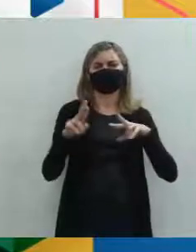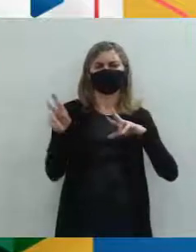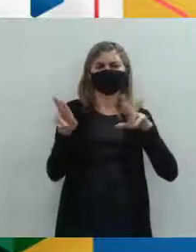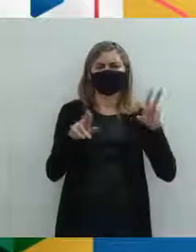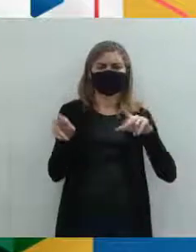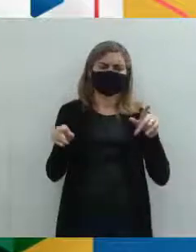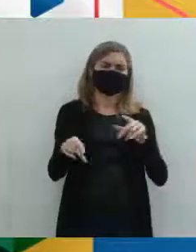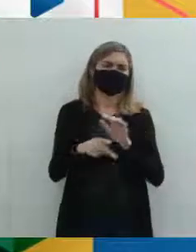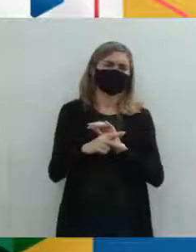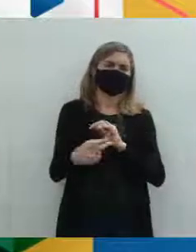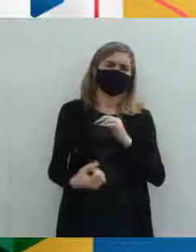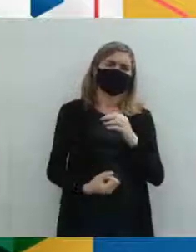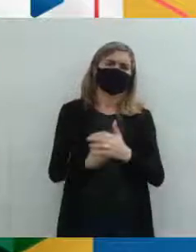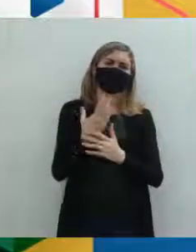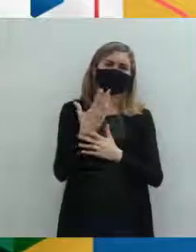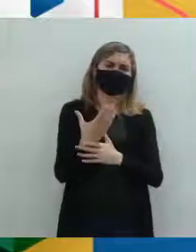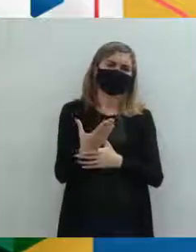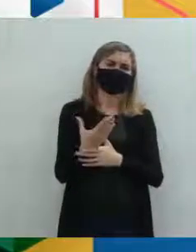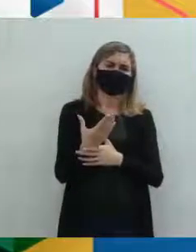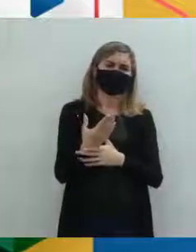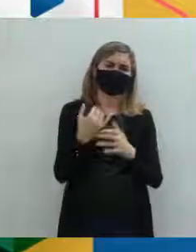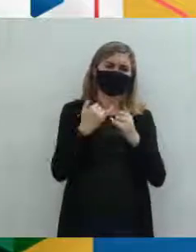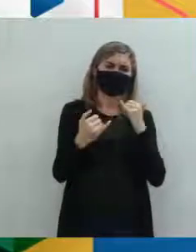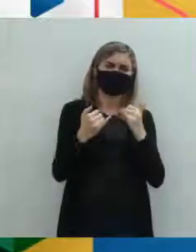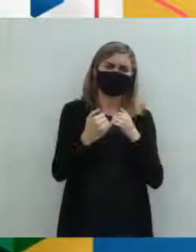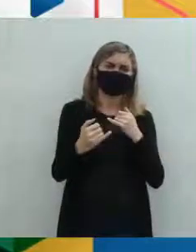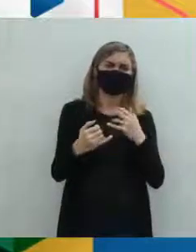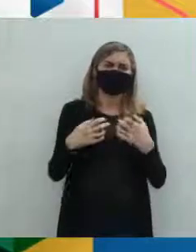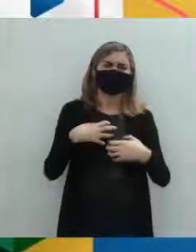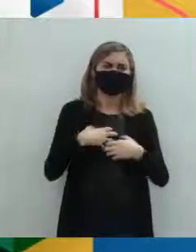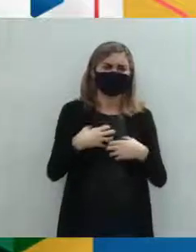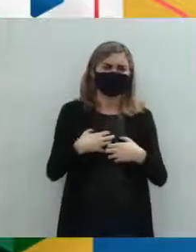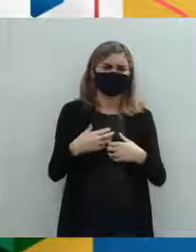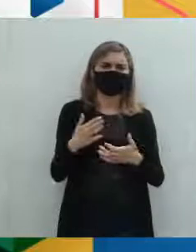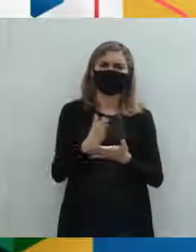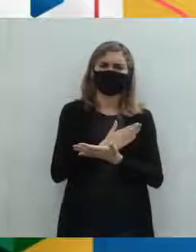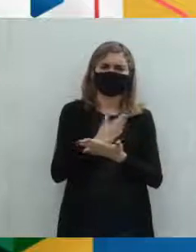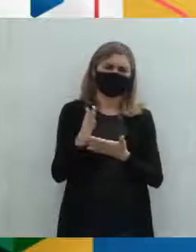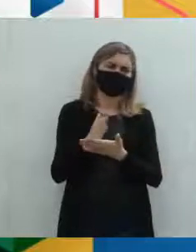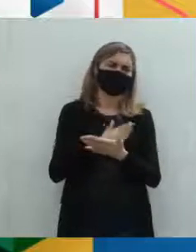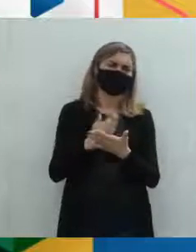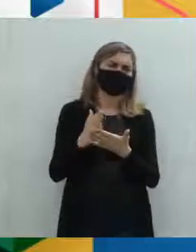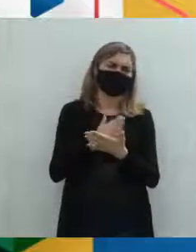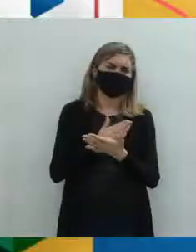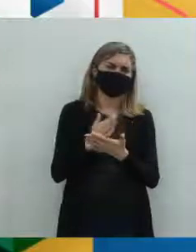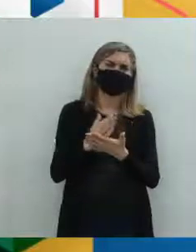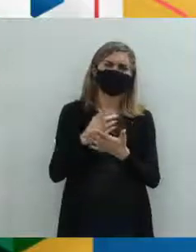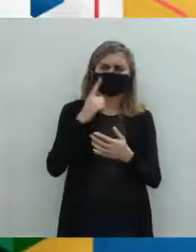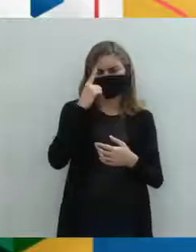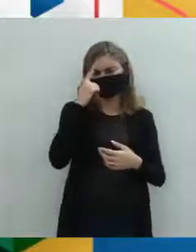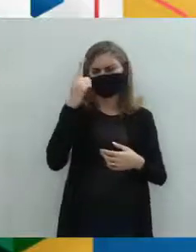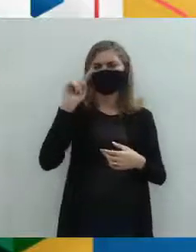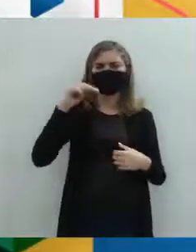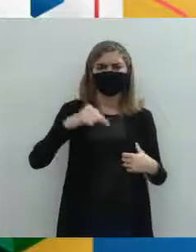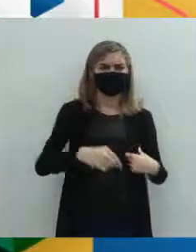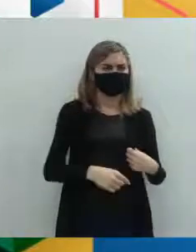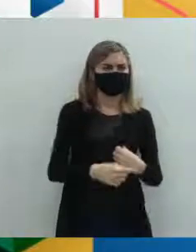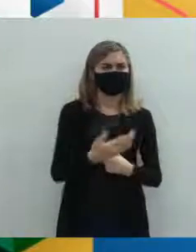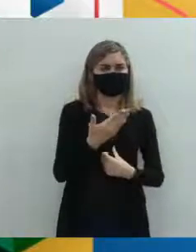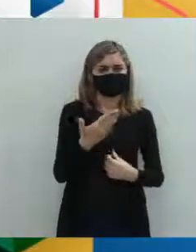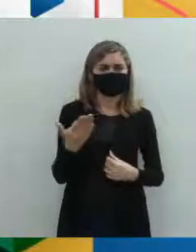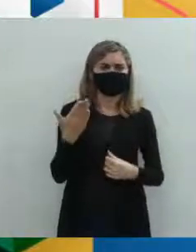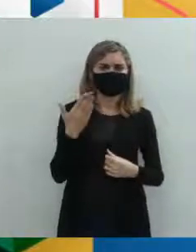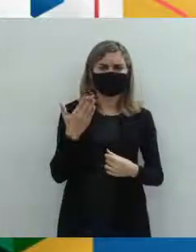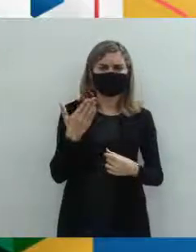com a finalidade de criar obras que parecem vibrar ou cintilar em algumas, dão ideia de profundidade. Então, você vê que tem